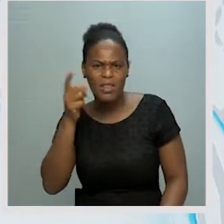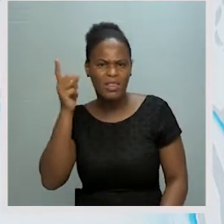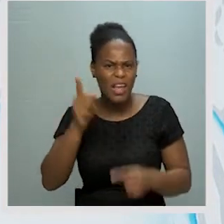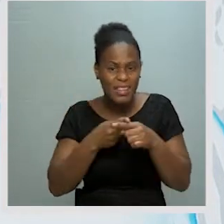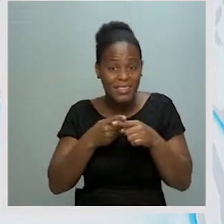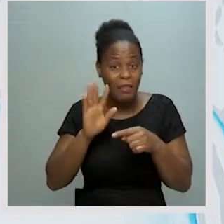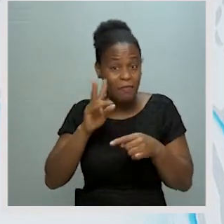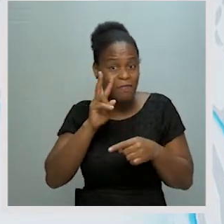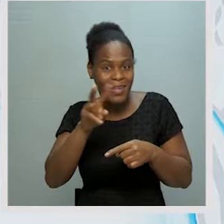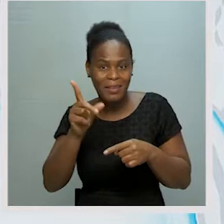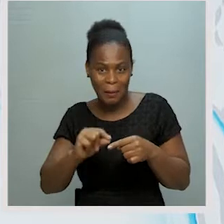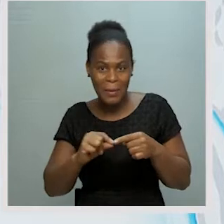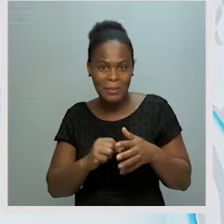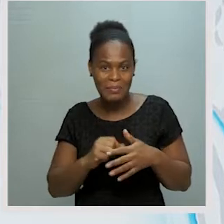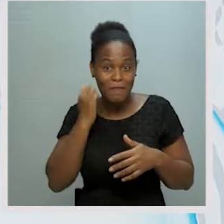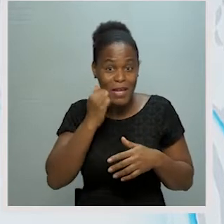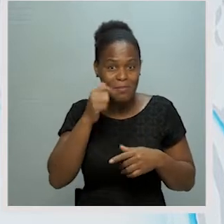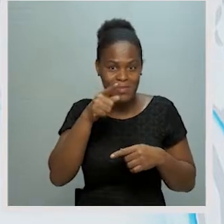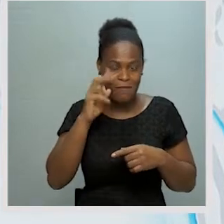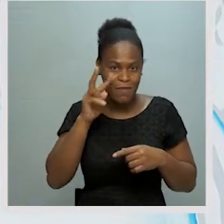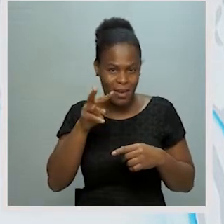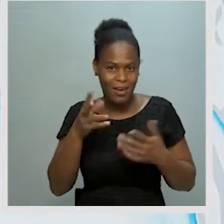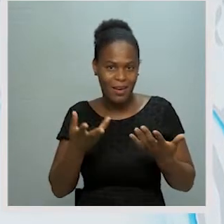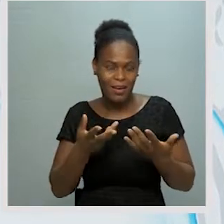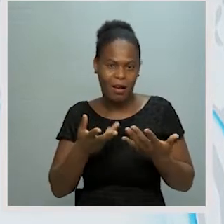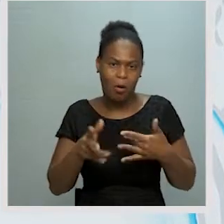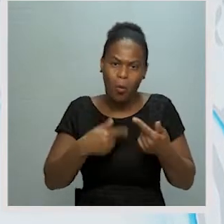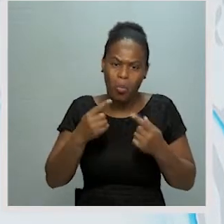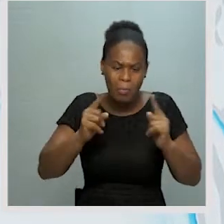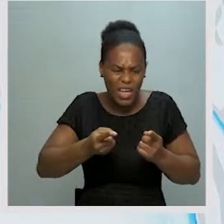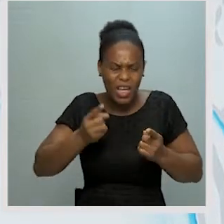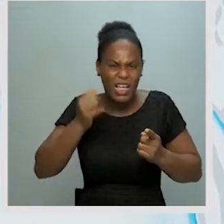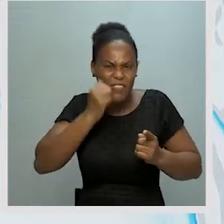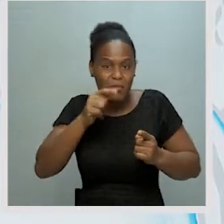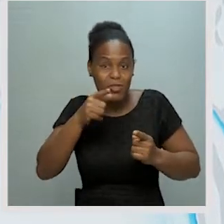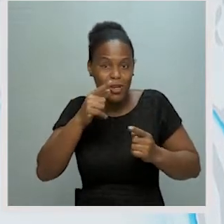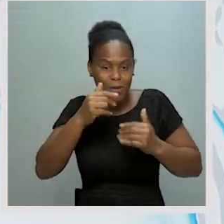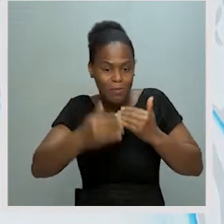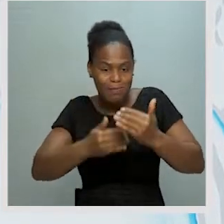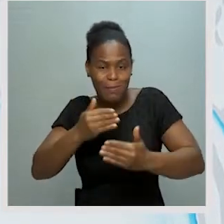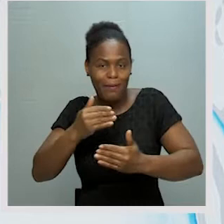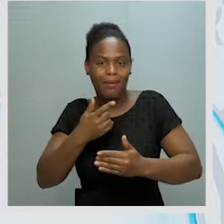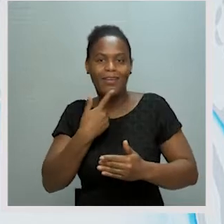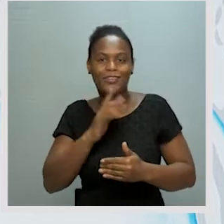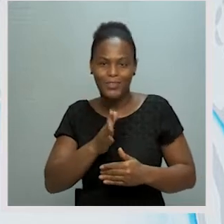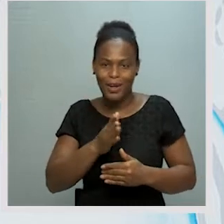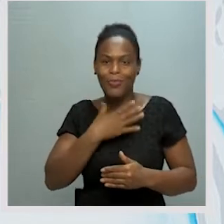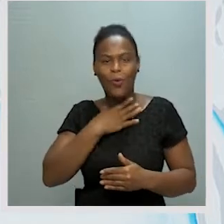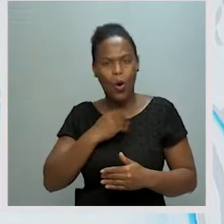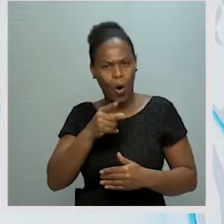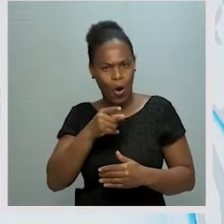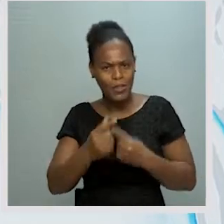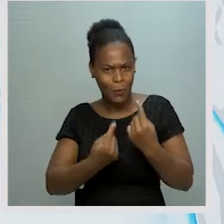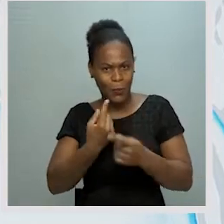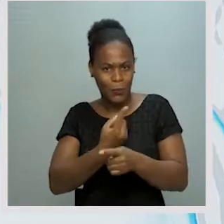interessante, não é verdade? E séries, muitas vezes, não? Muito bem. Gostaste de